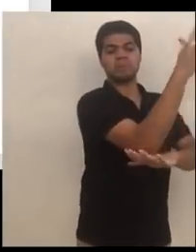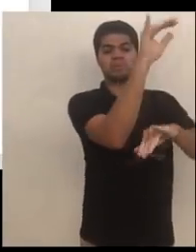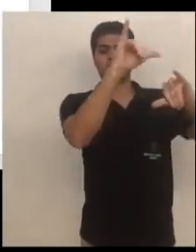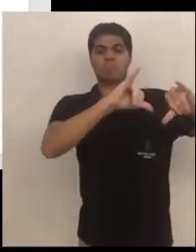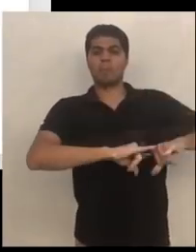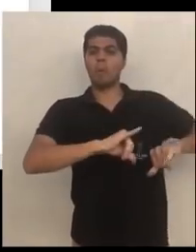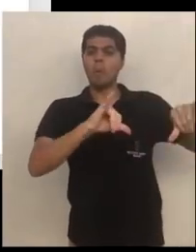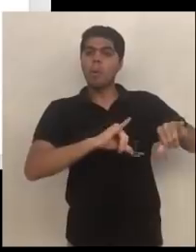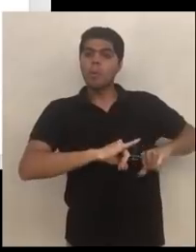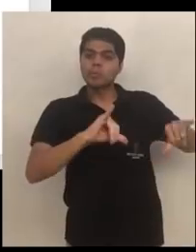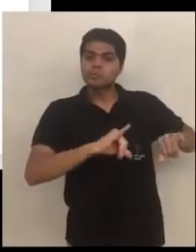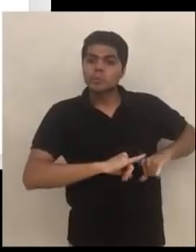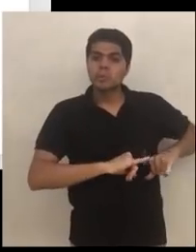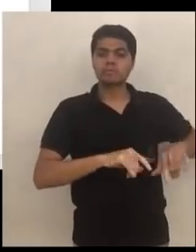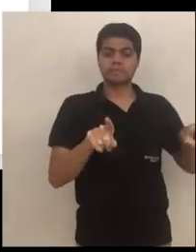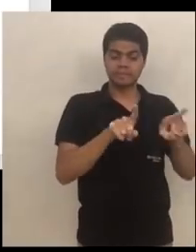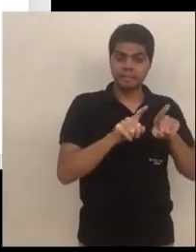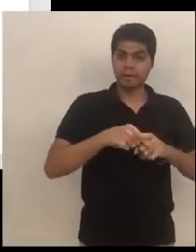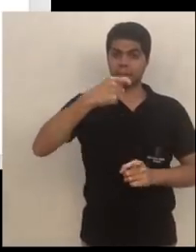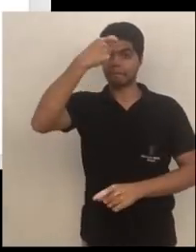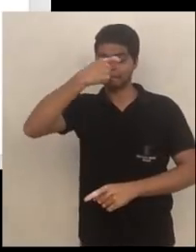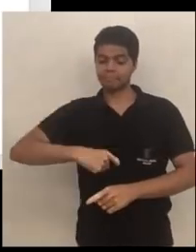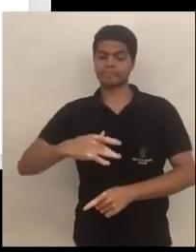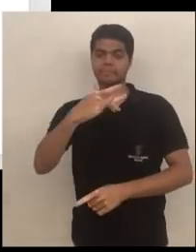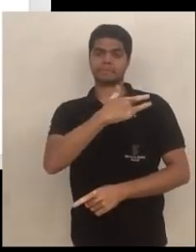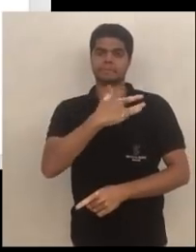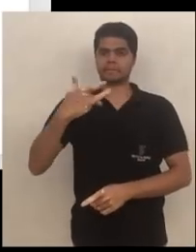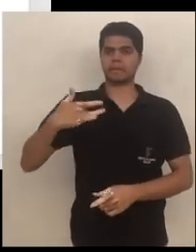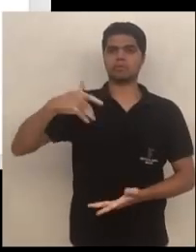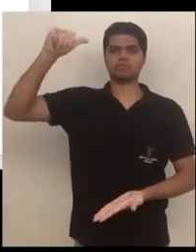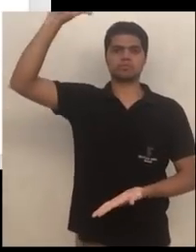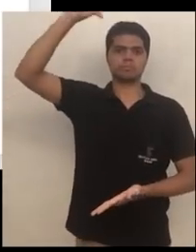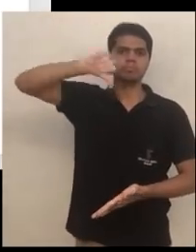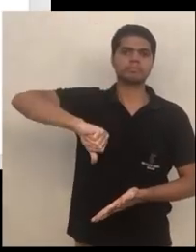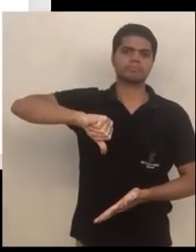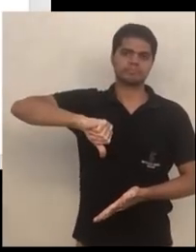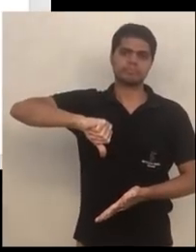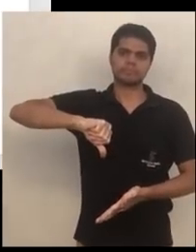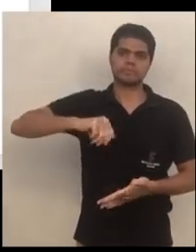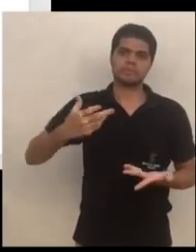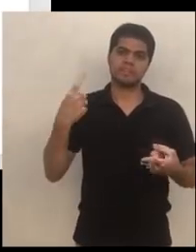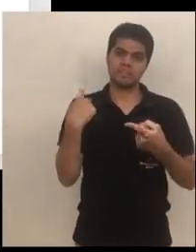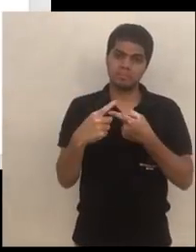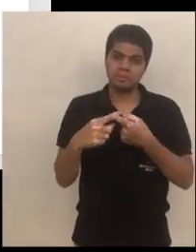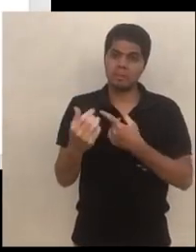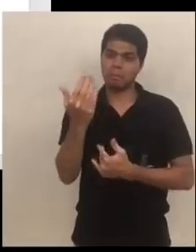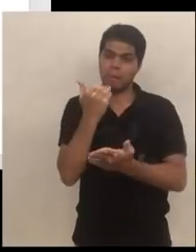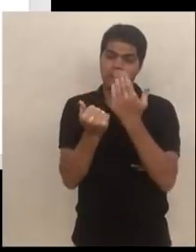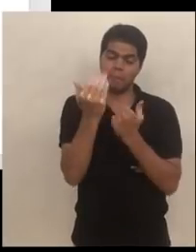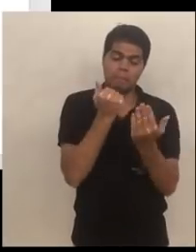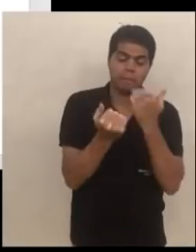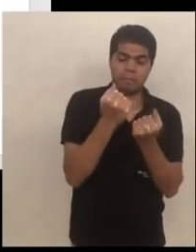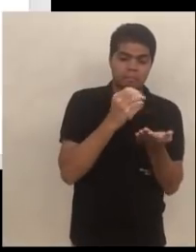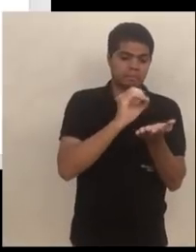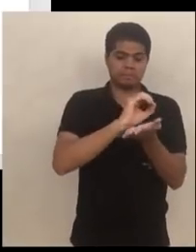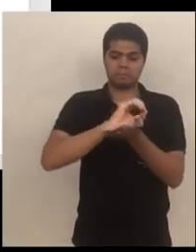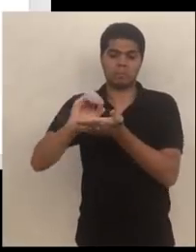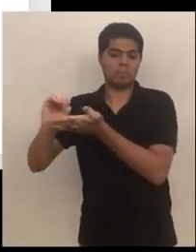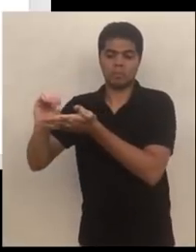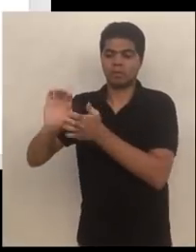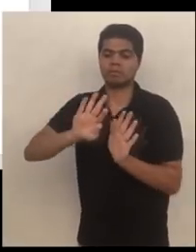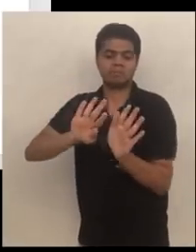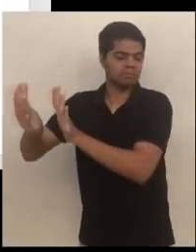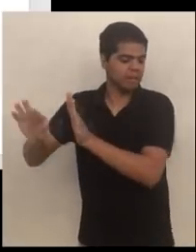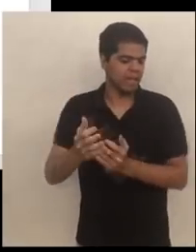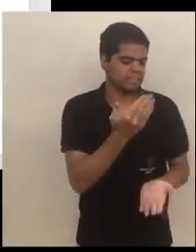conta fica no final para a saúde nossa, que a gente está se alimentando de um produto não orgânico. Então, é